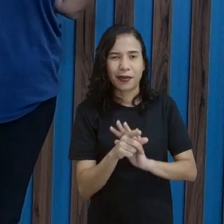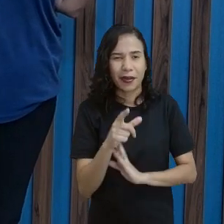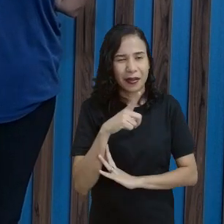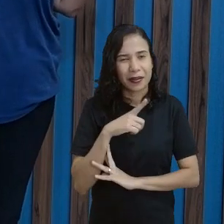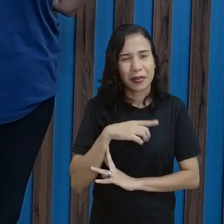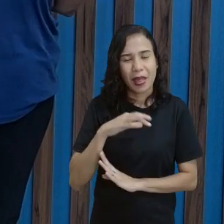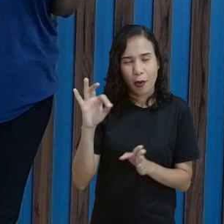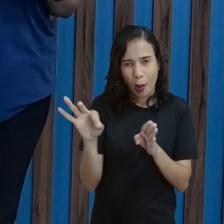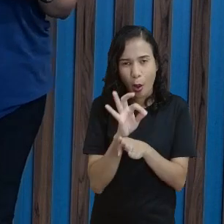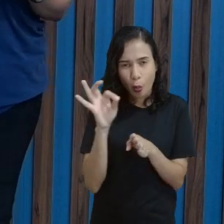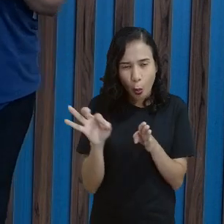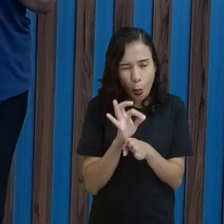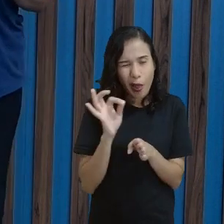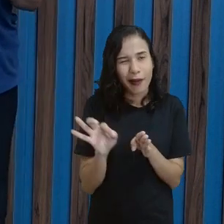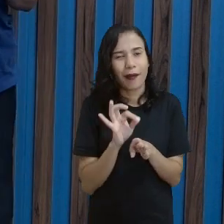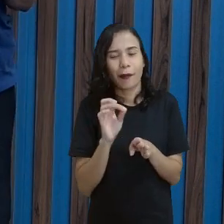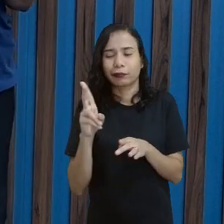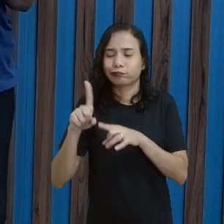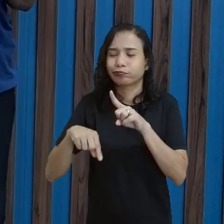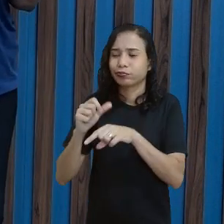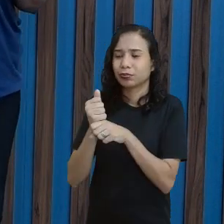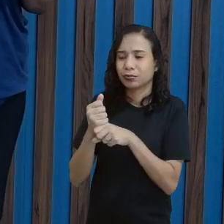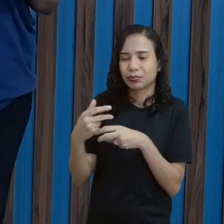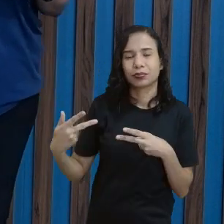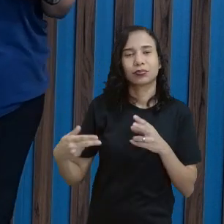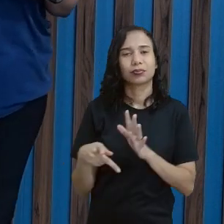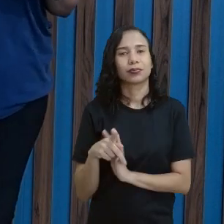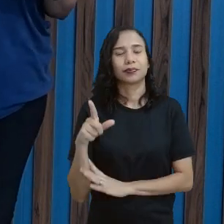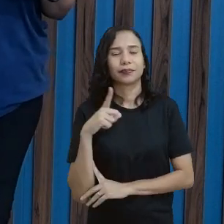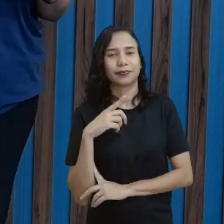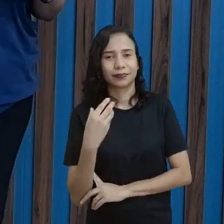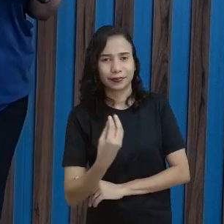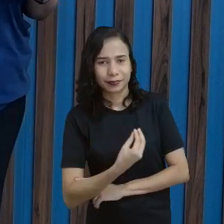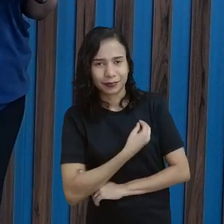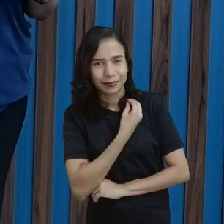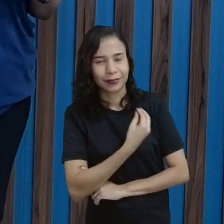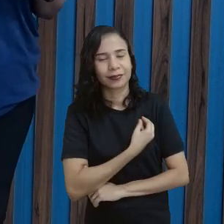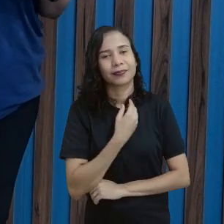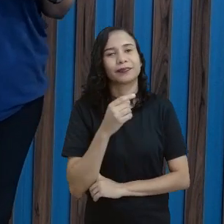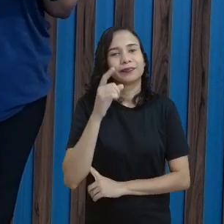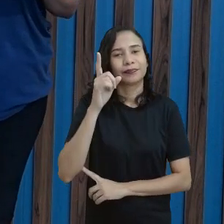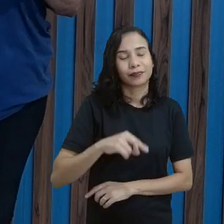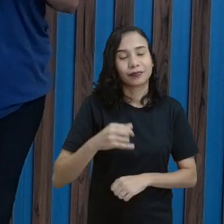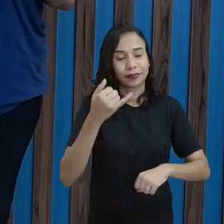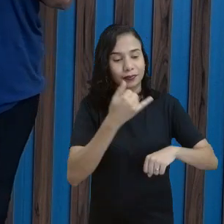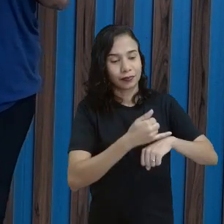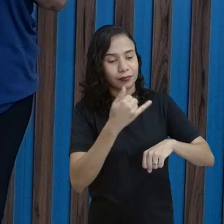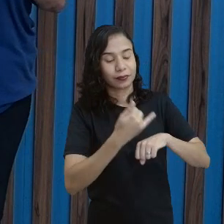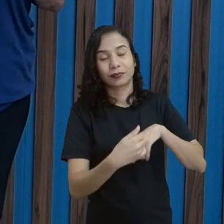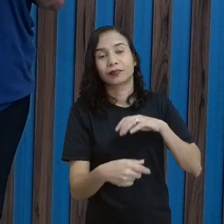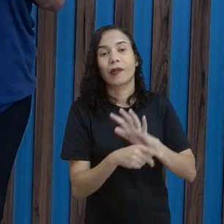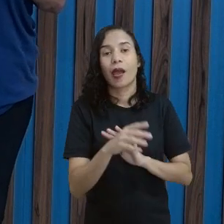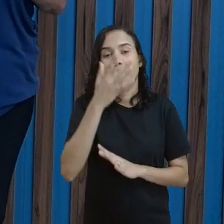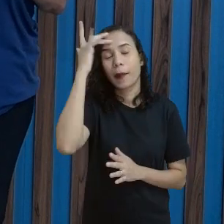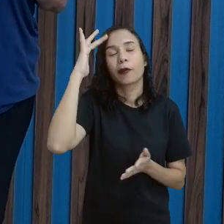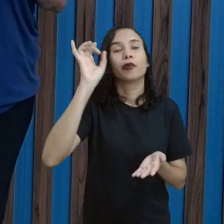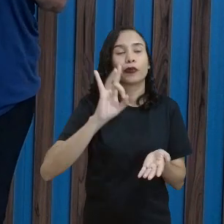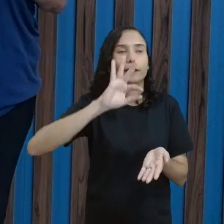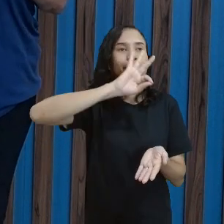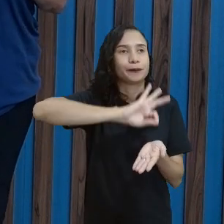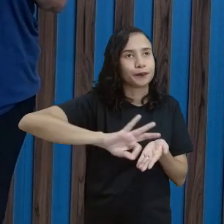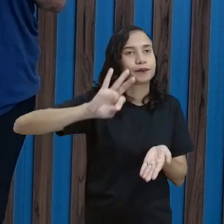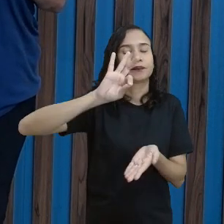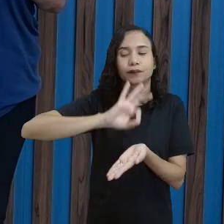esse teste, né? Ou pegar outro material que seja metálico, né? Você vai só para um lado,